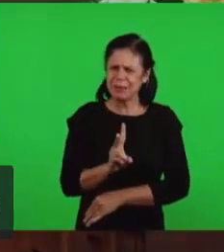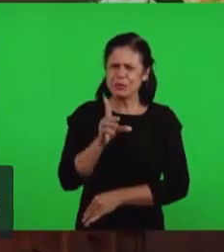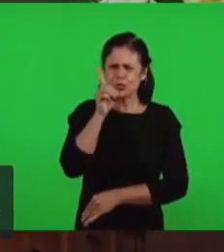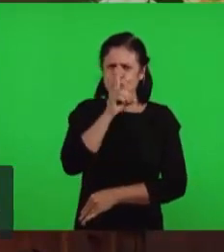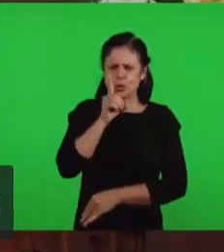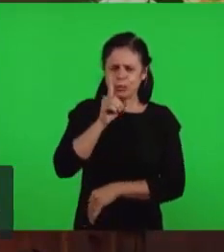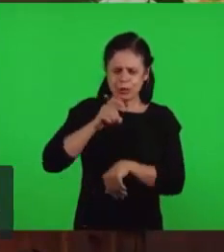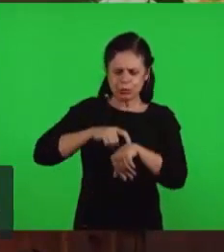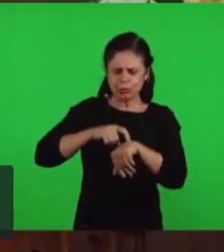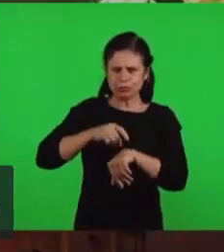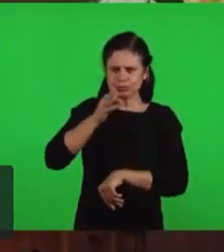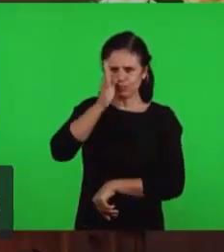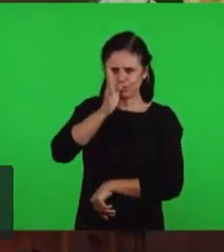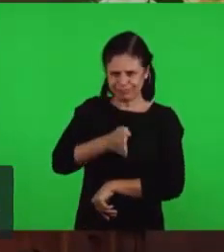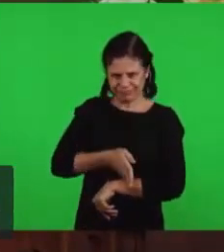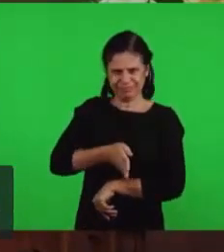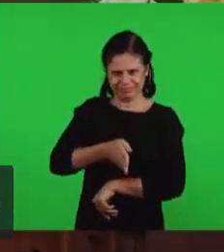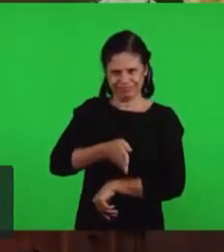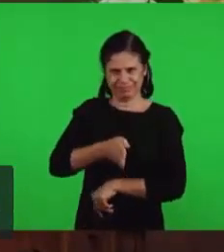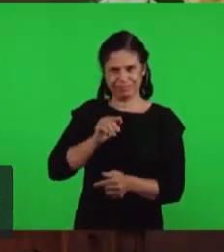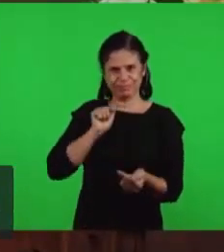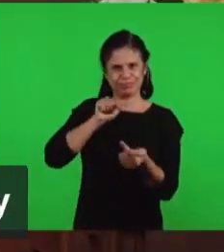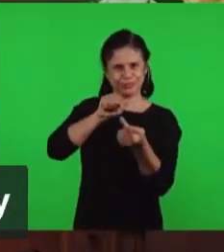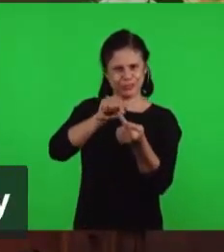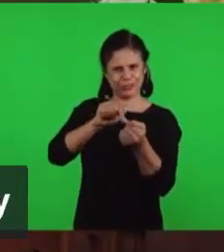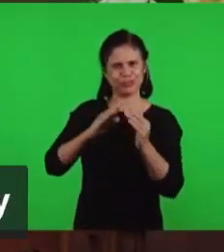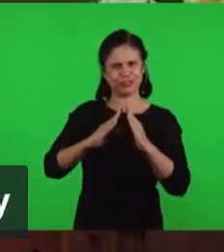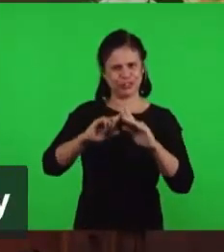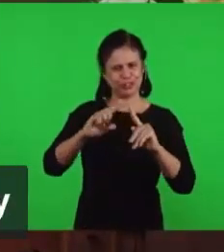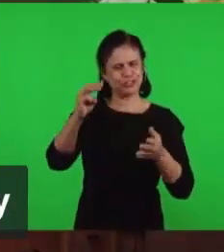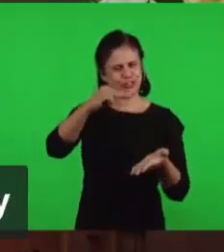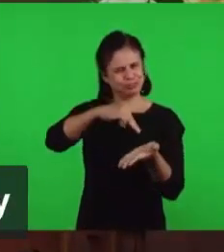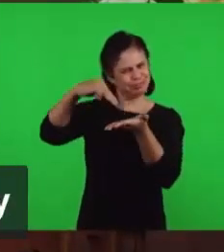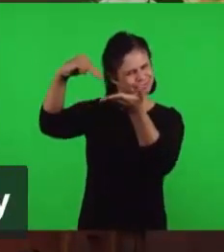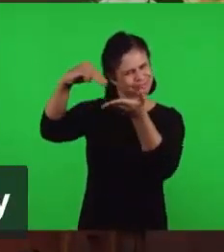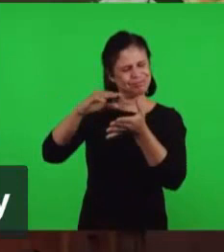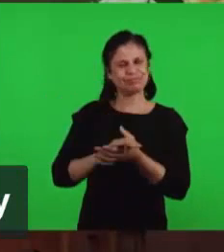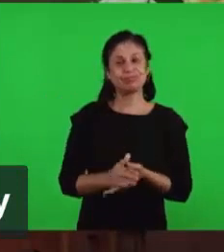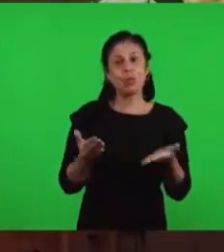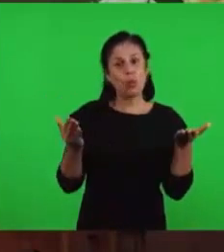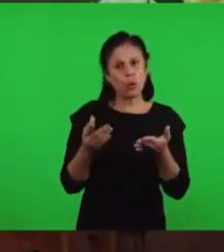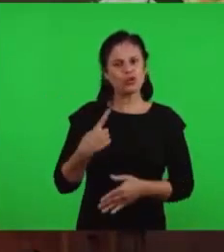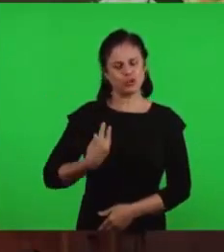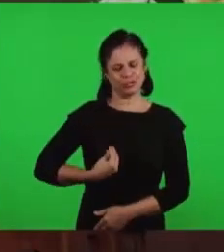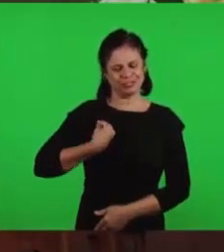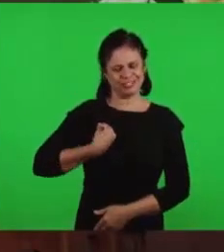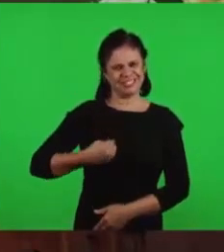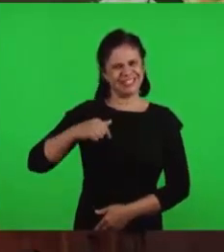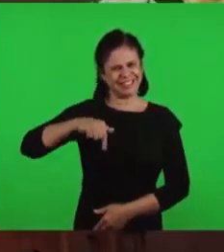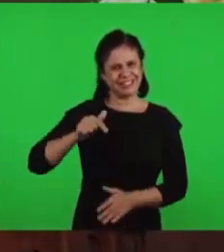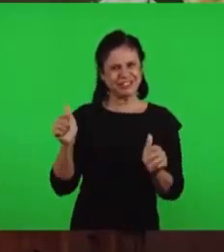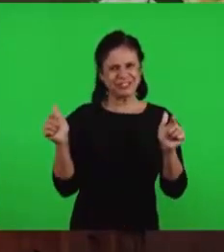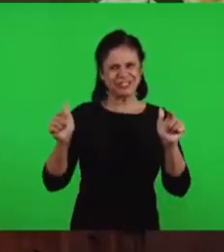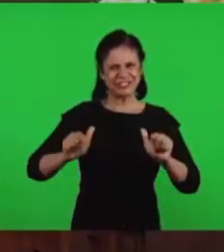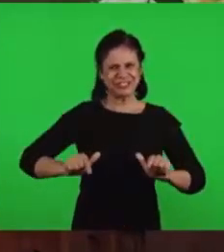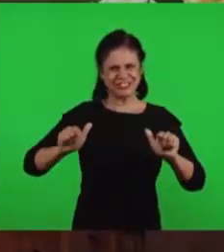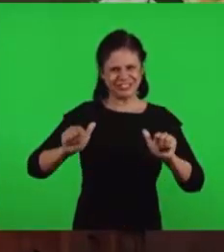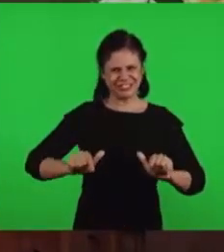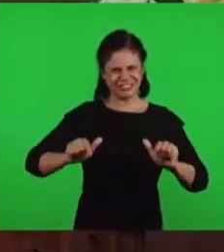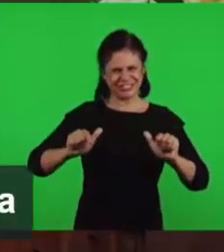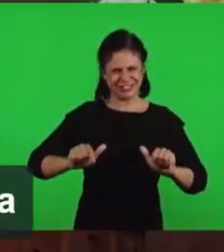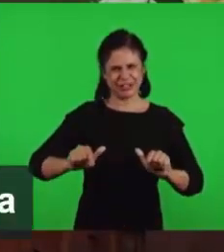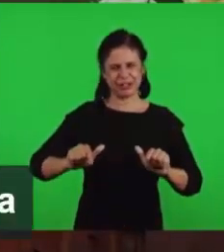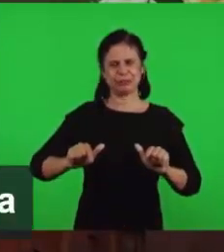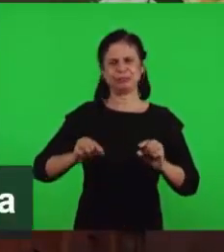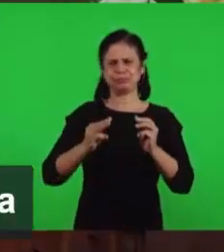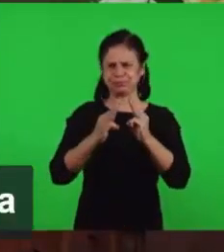neste horário para as nossas igrejas e queremos hoje dizer que nós estamos aqui transmitindo dos nossos estúdios aqui